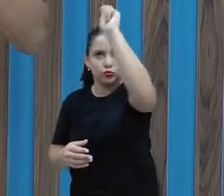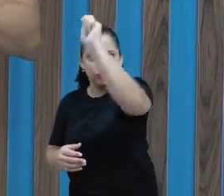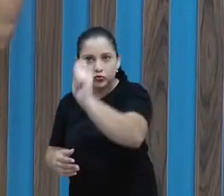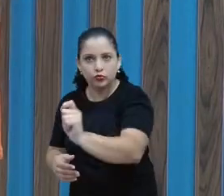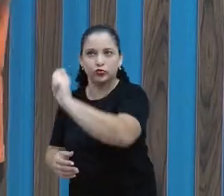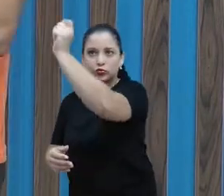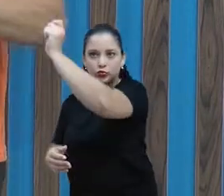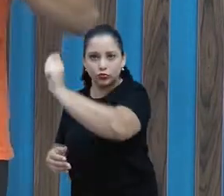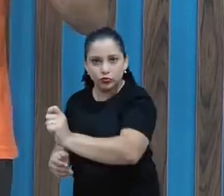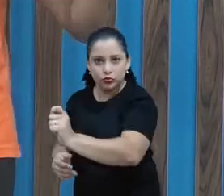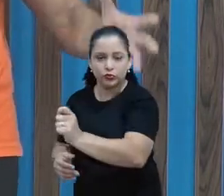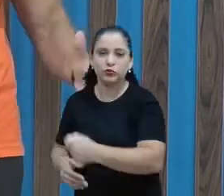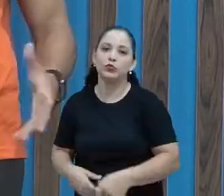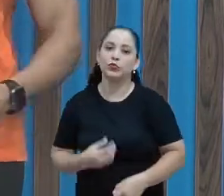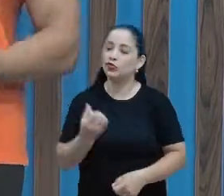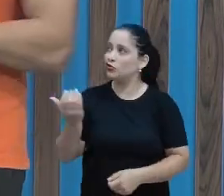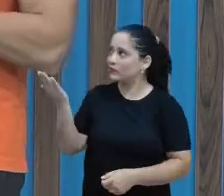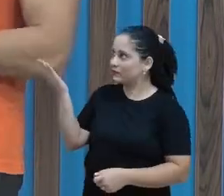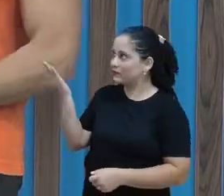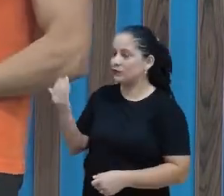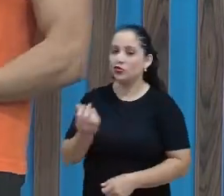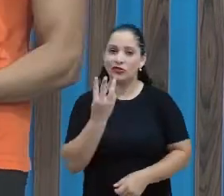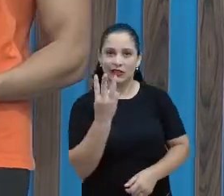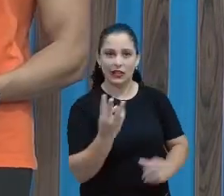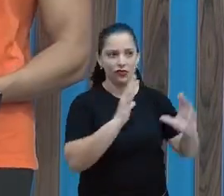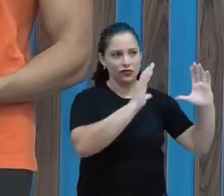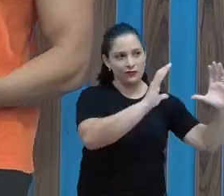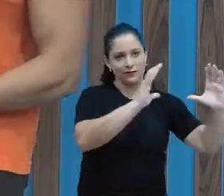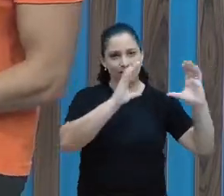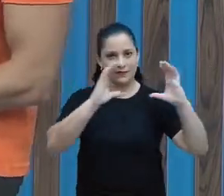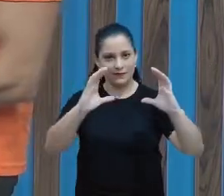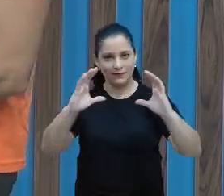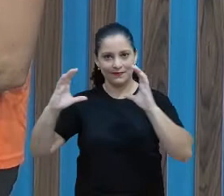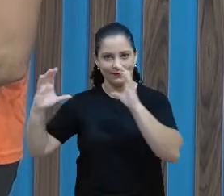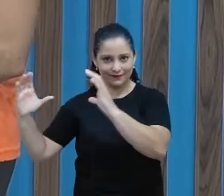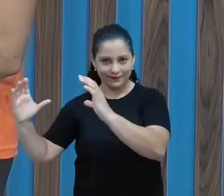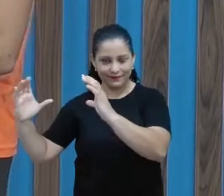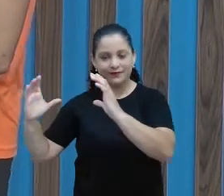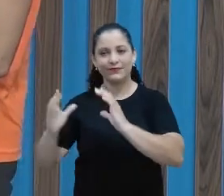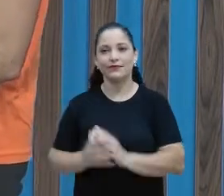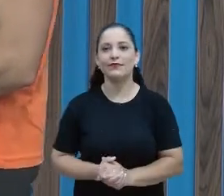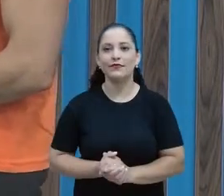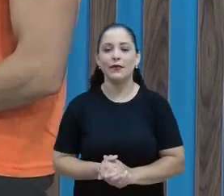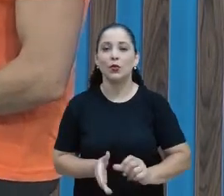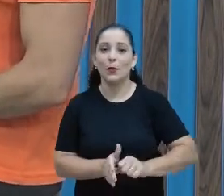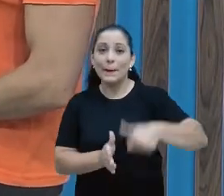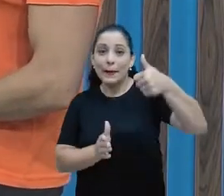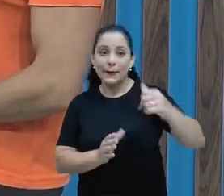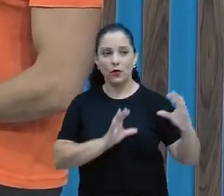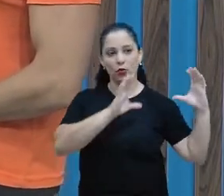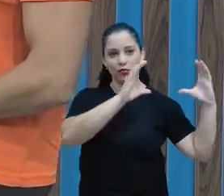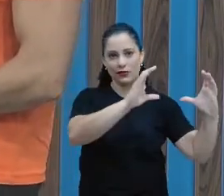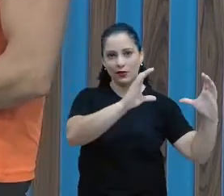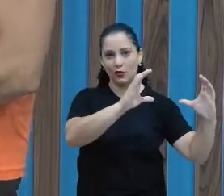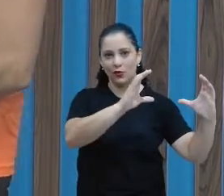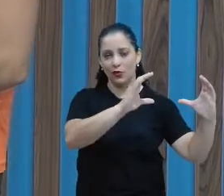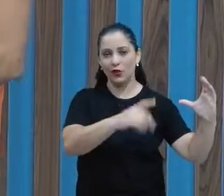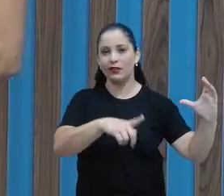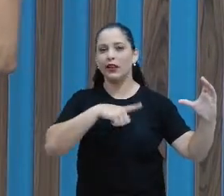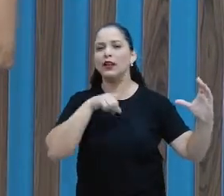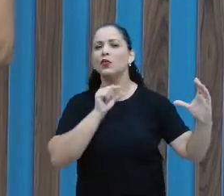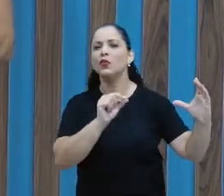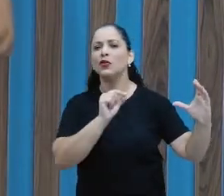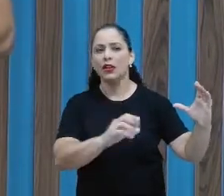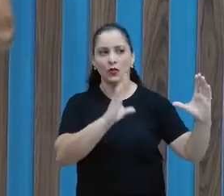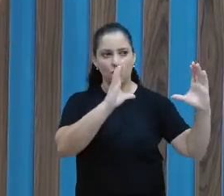3 exemplos aí, nesses 3 círculos que foram apresentados. Então, ó, no primeiro círculo, a gente tem que o círculo